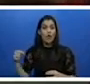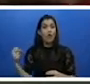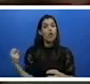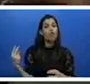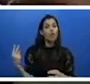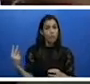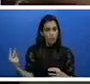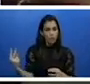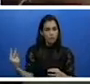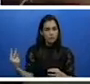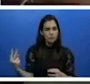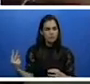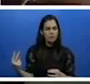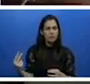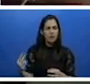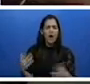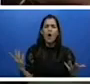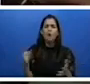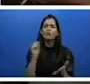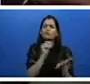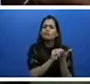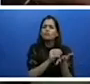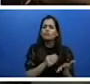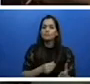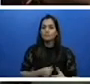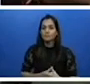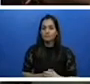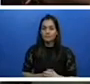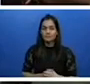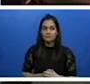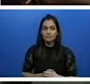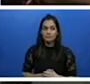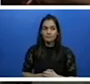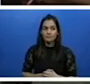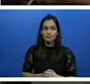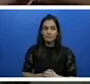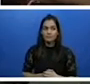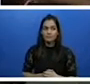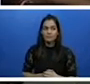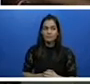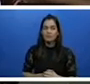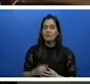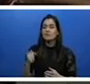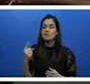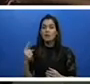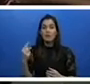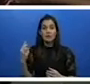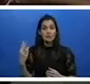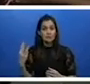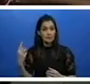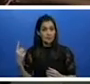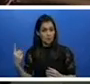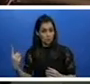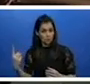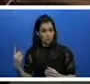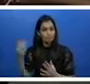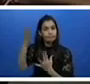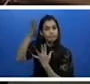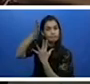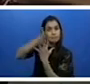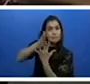milímetros. Então, onde que a gente vai marcar isso daí? Está entre o 130 e o 131. Entre o 130 e